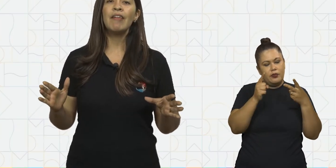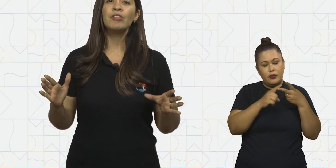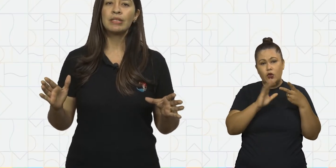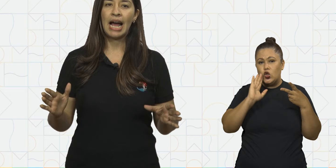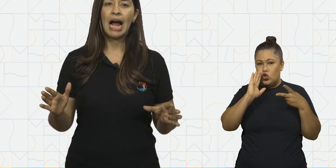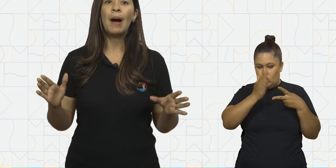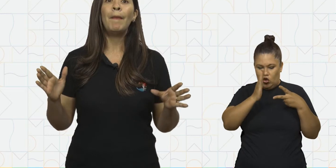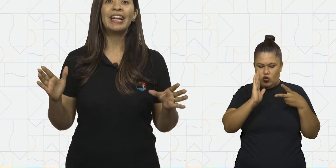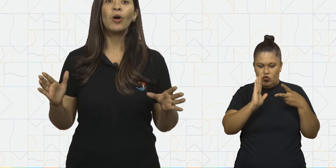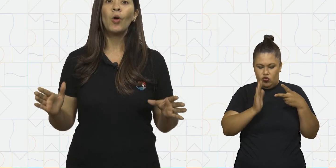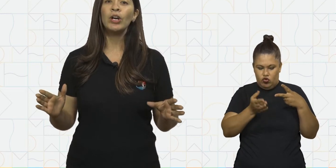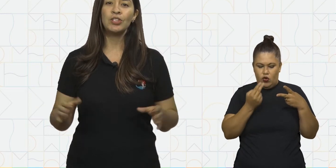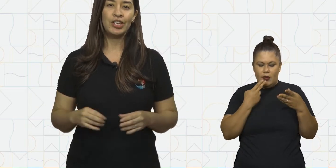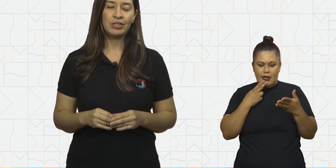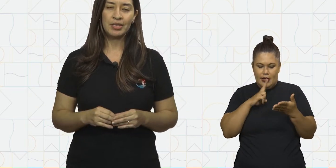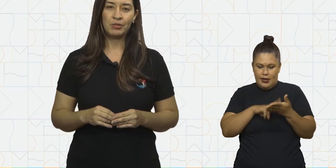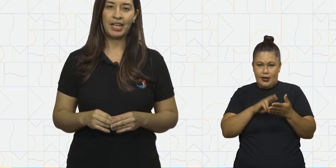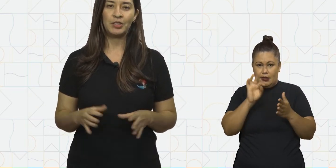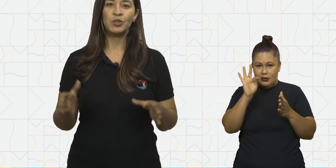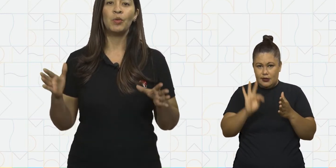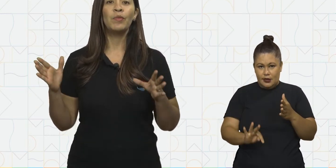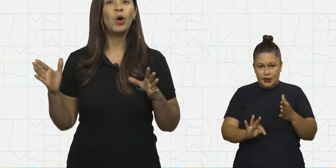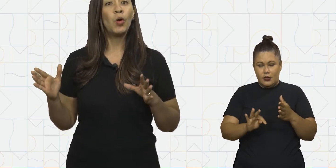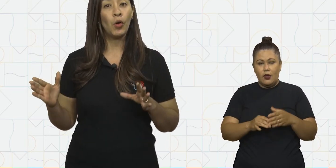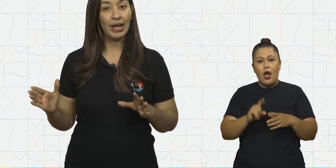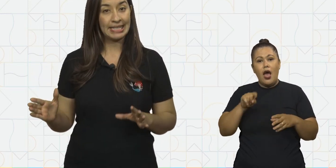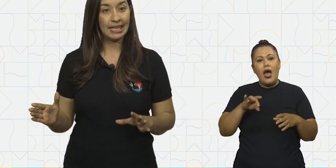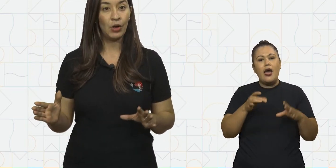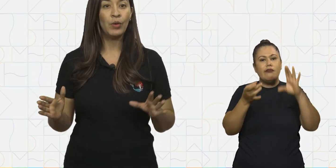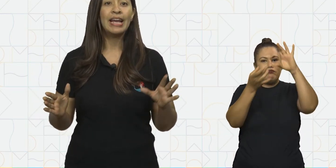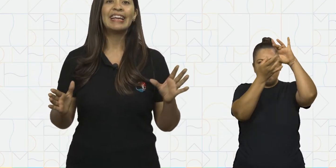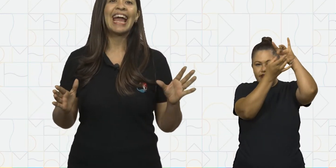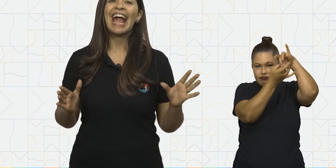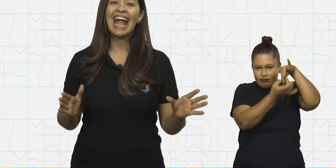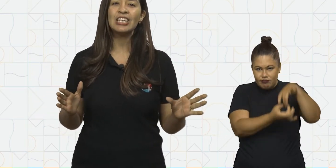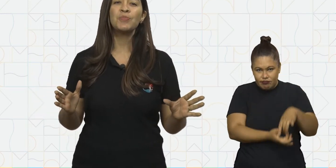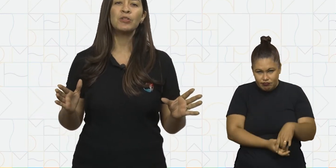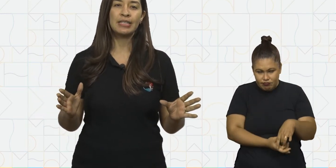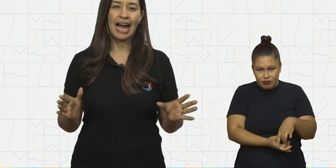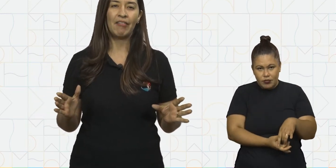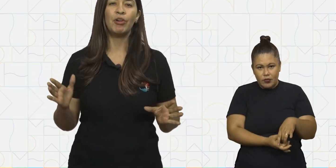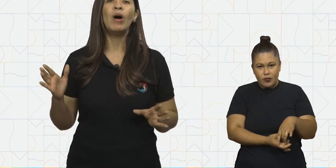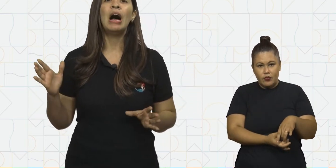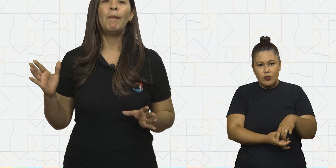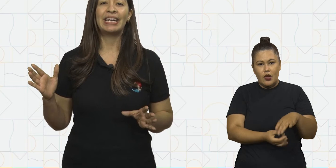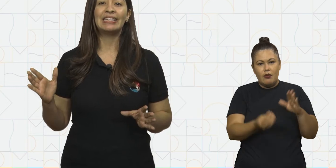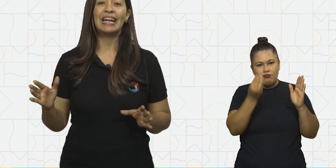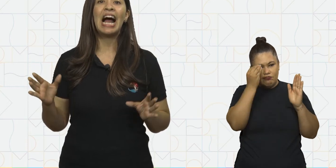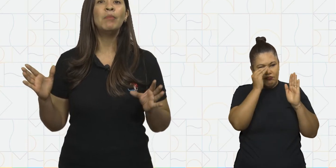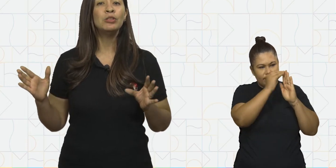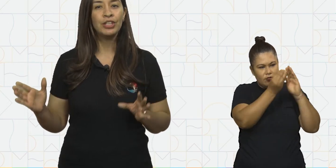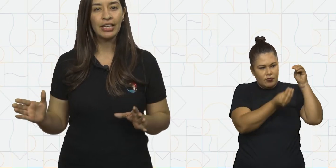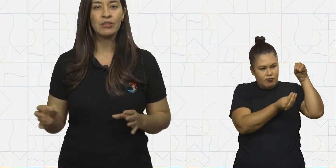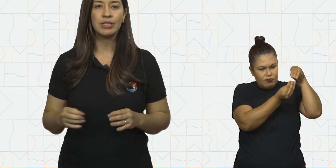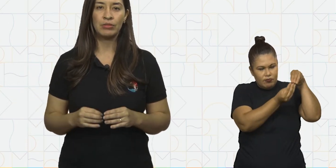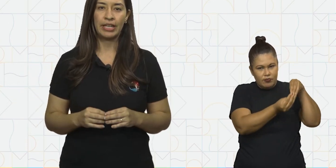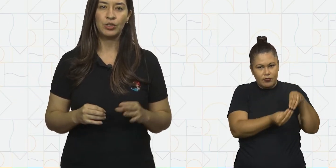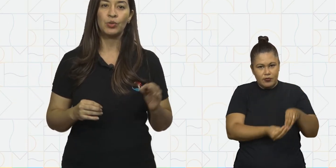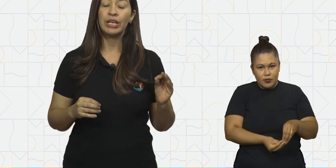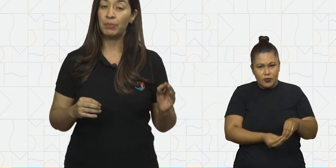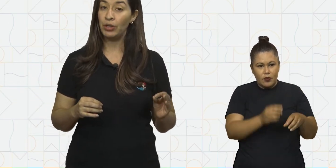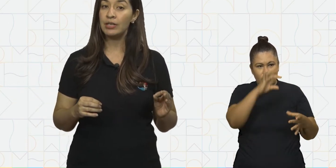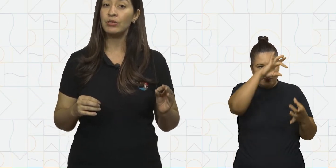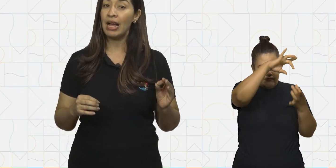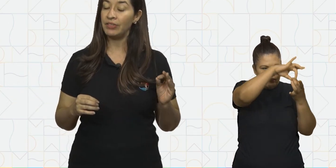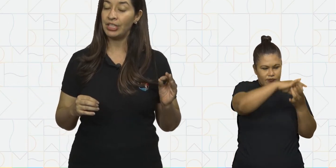você deve usar para corrigir o seu texto. Coesão, que é responsável para dar harmonia ao seu